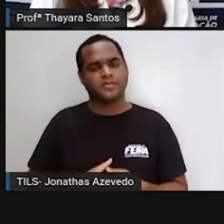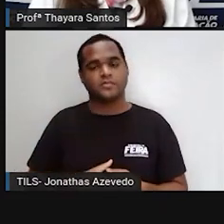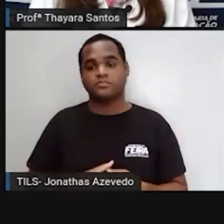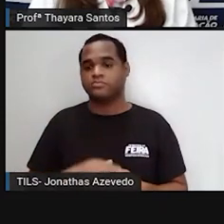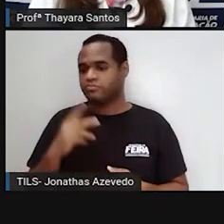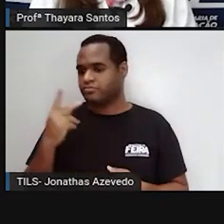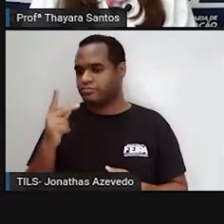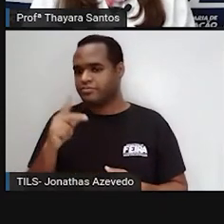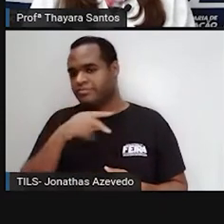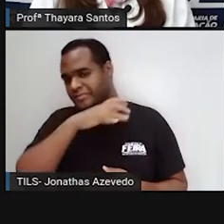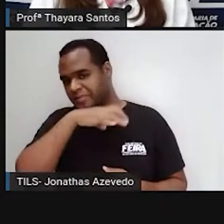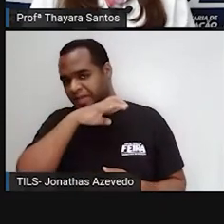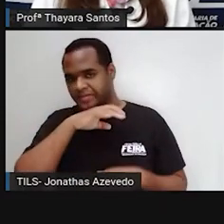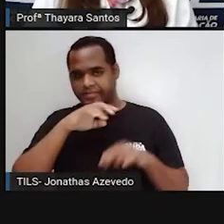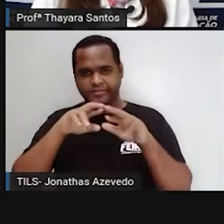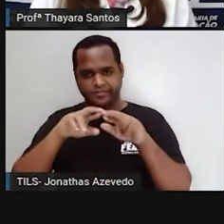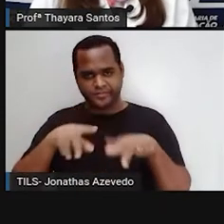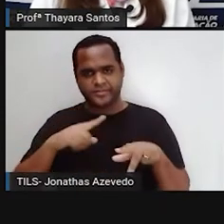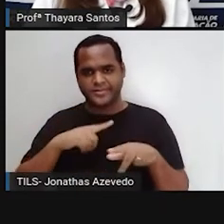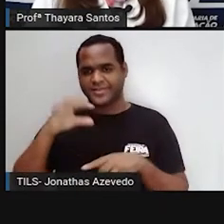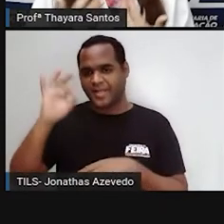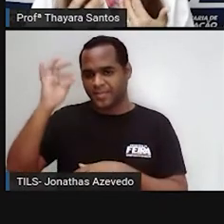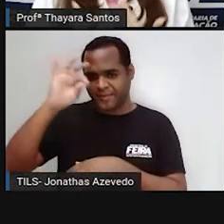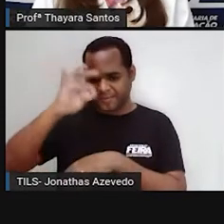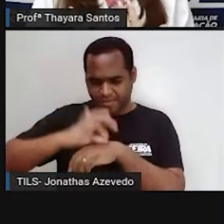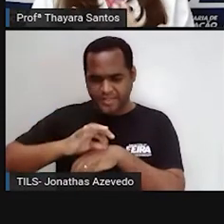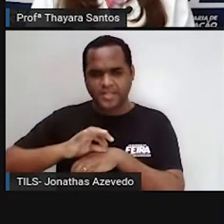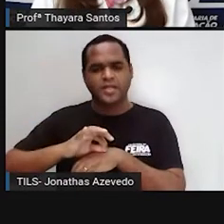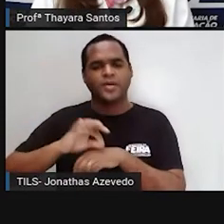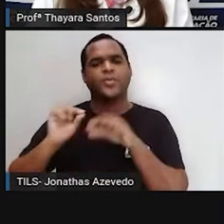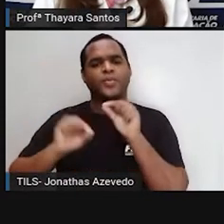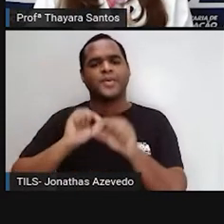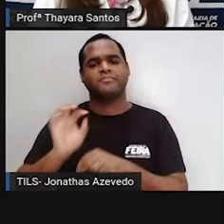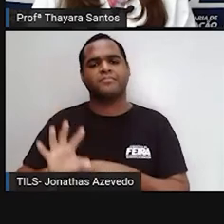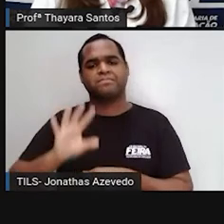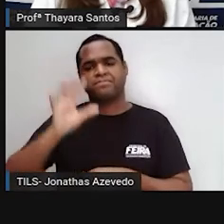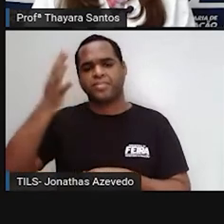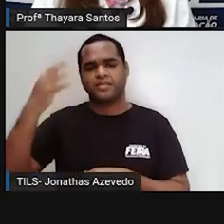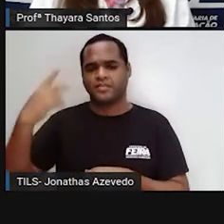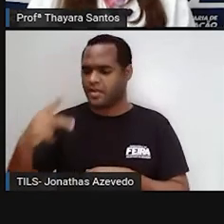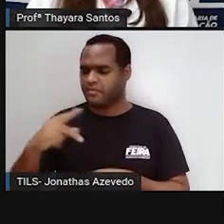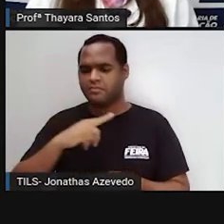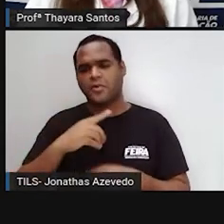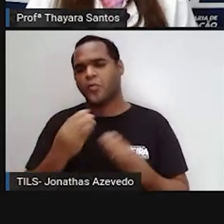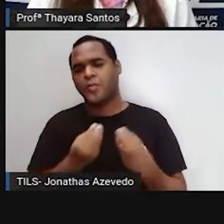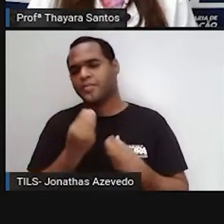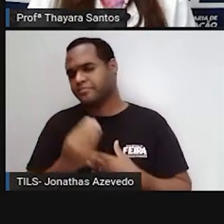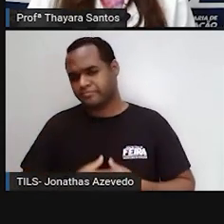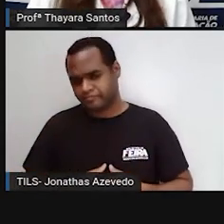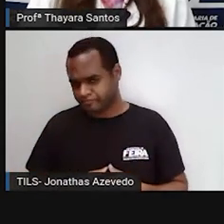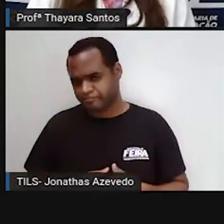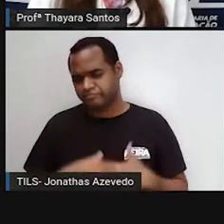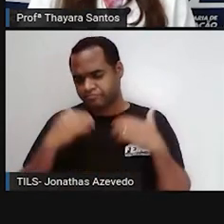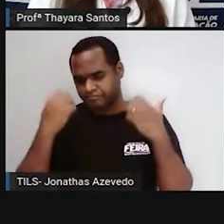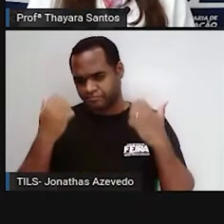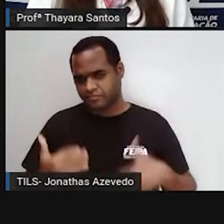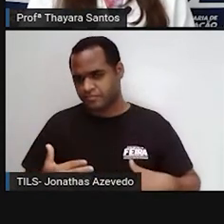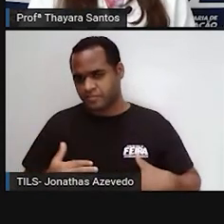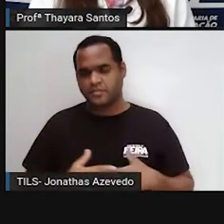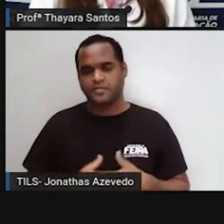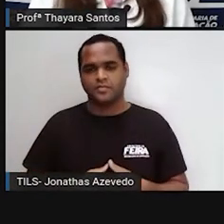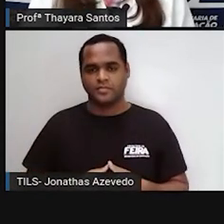animal que faz a partenogênese é a abelha. O que é que acontece no caso da reprodução da abelha? É o seguinte: se